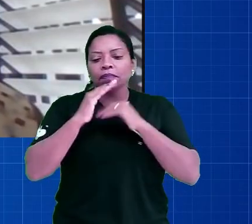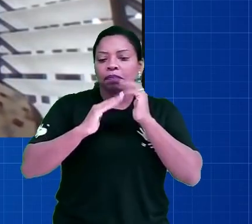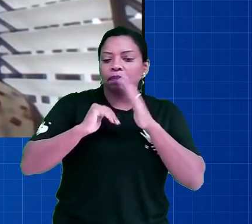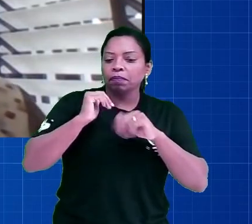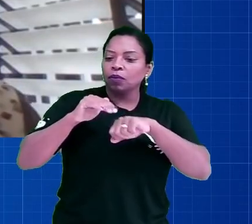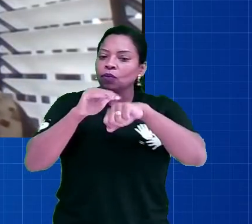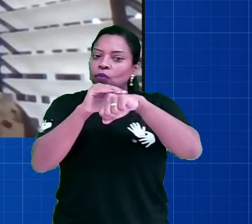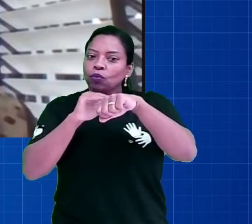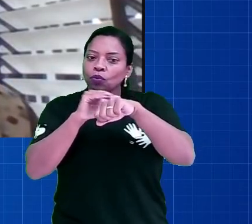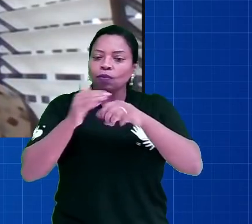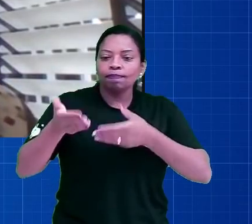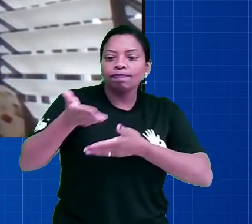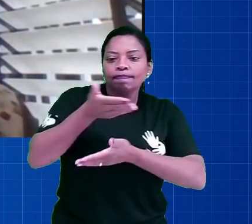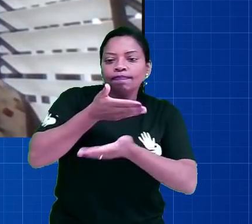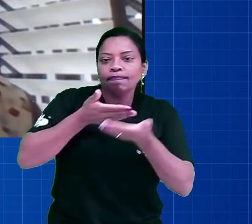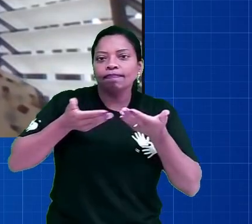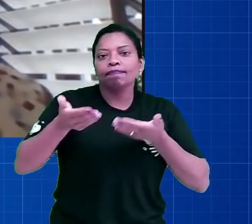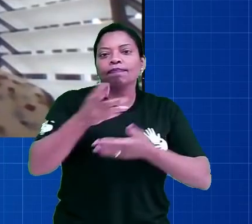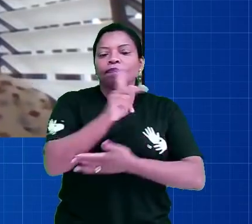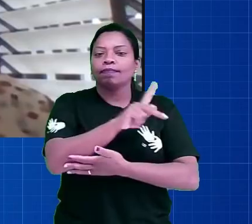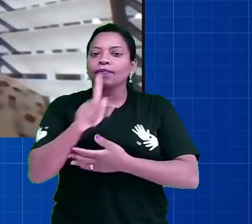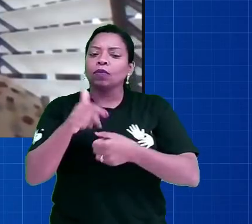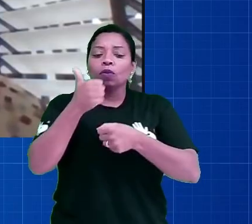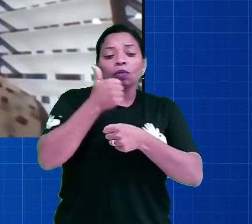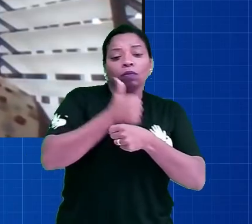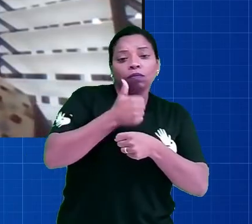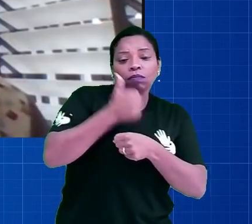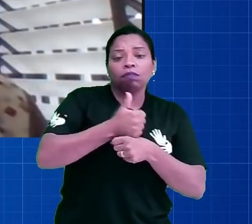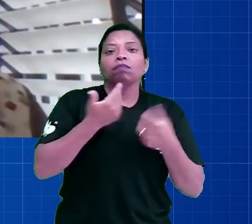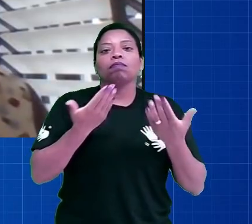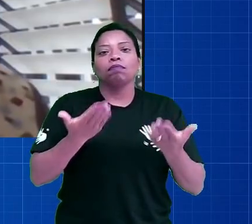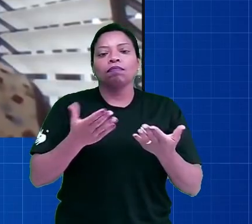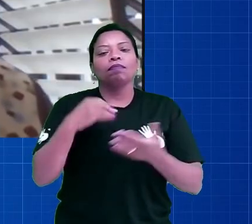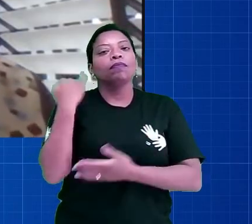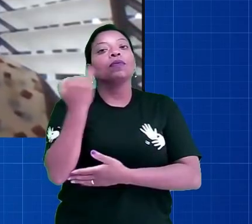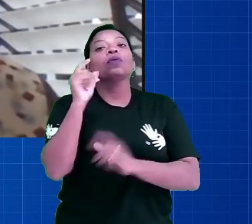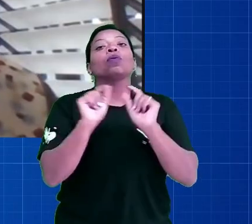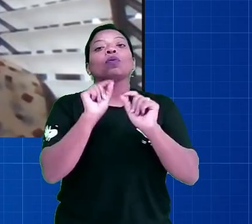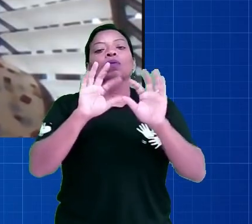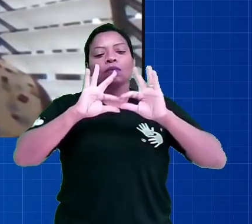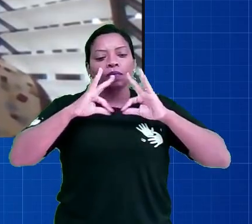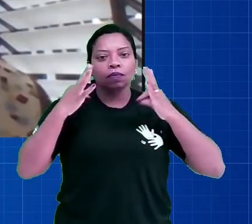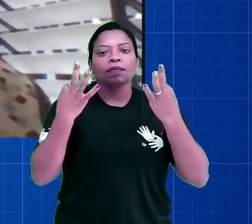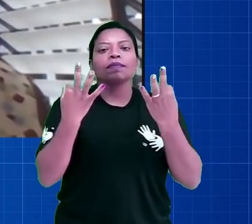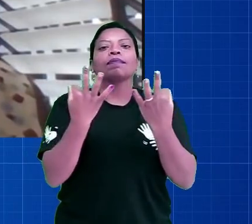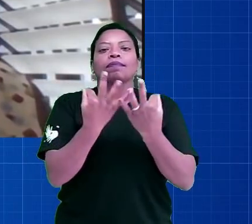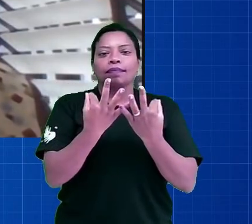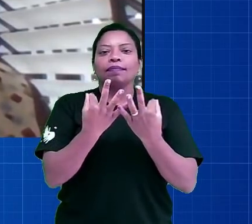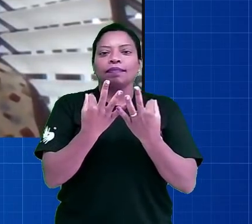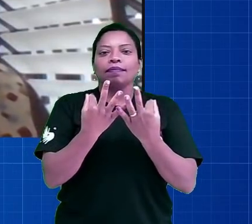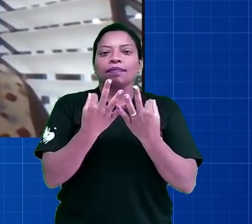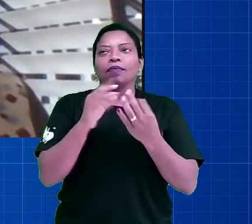com professores, gestores, é muito importante também a família nesse aspecto. A gente pode, em outro momento,